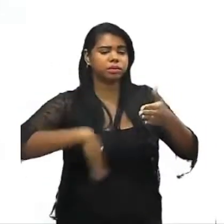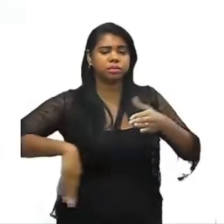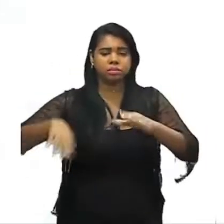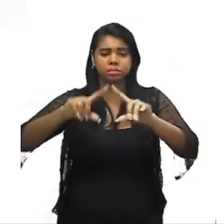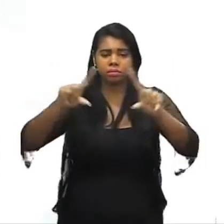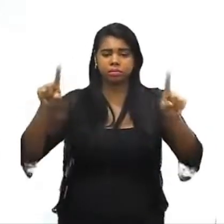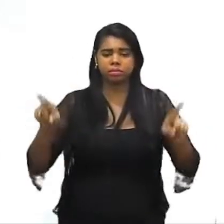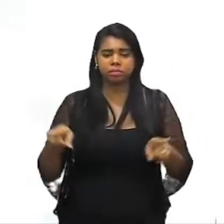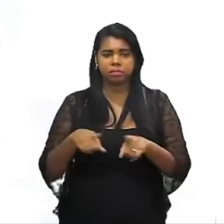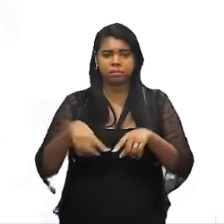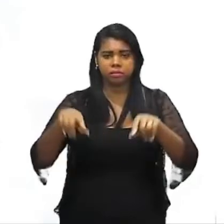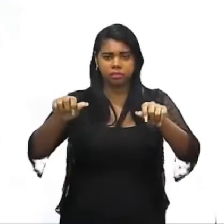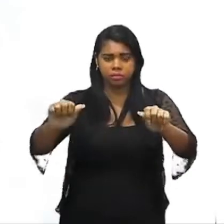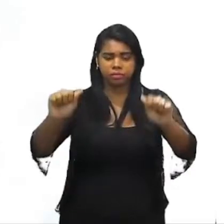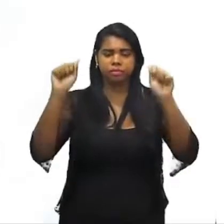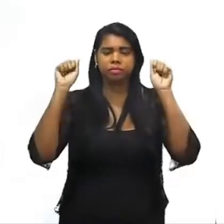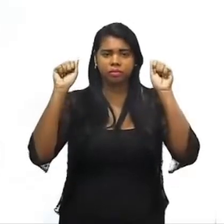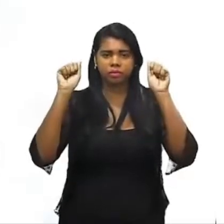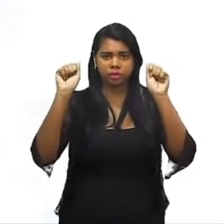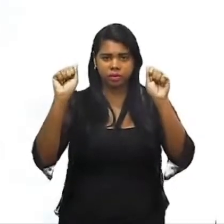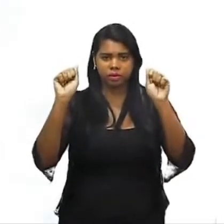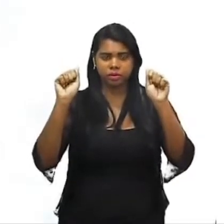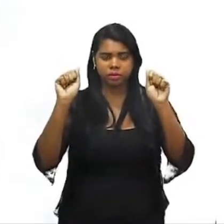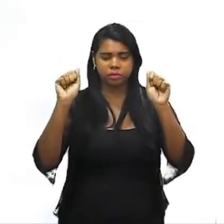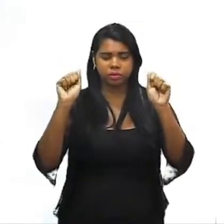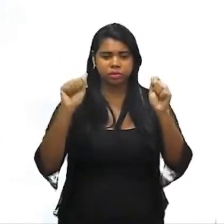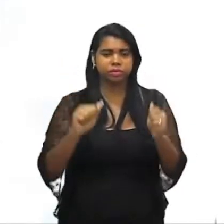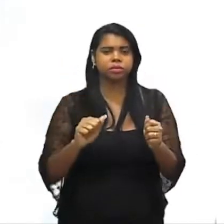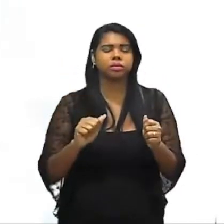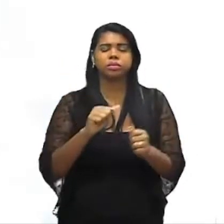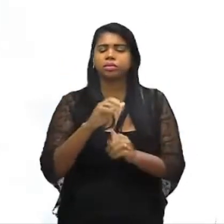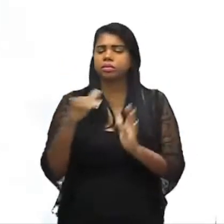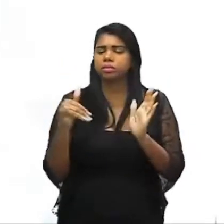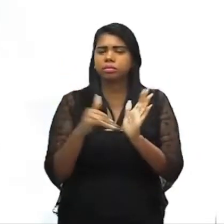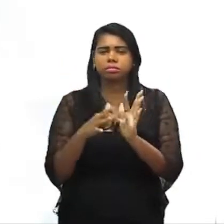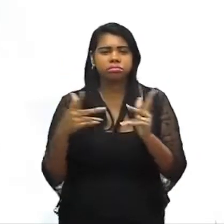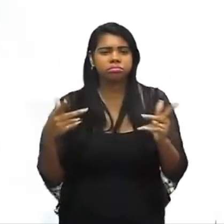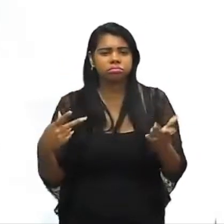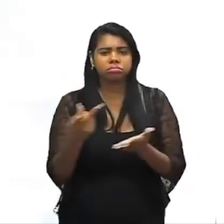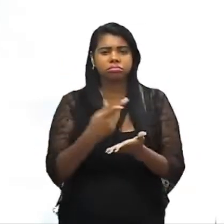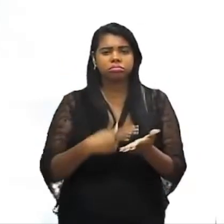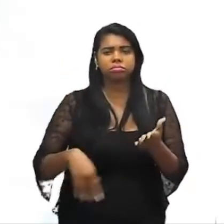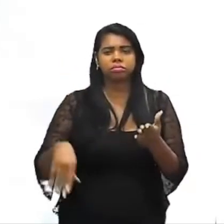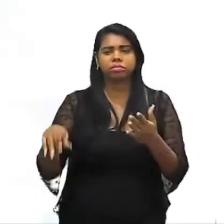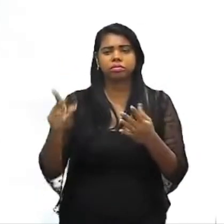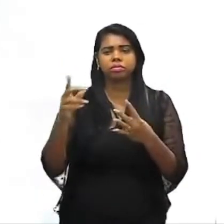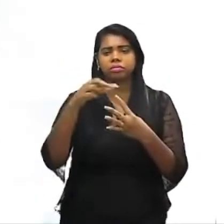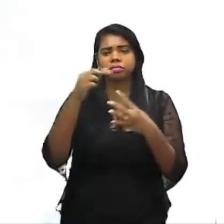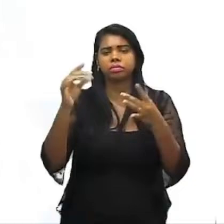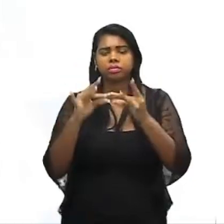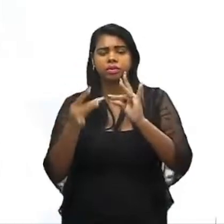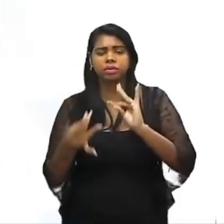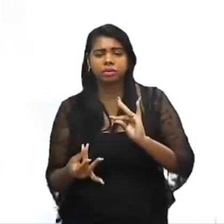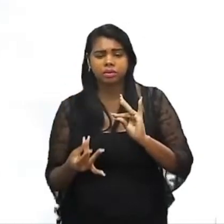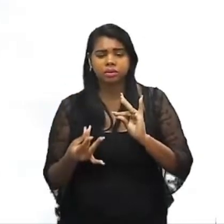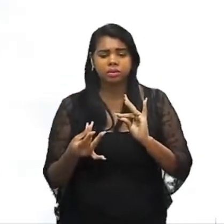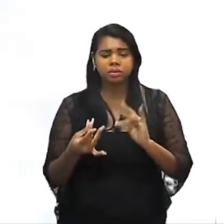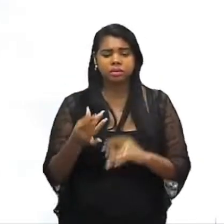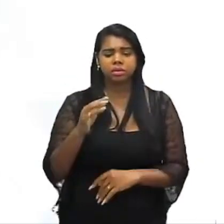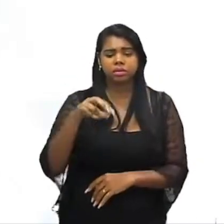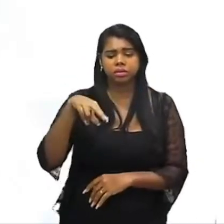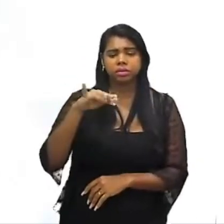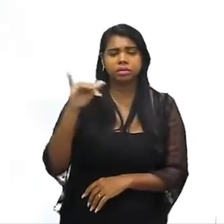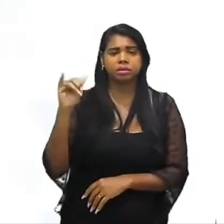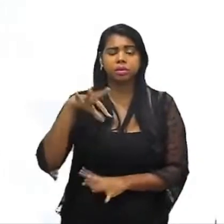ele expõe as suas obras. E existe uma classificação desses artistas naif no mundo, não é